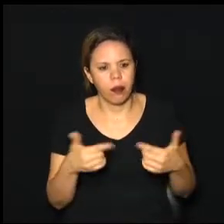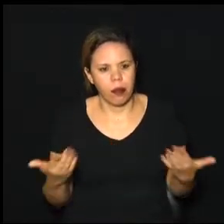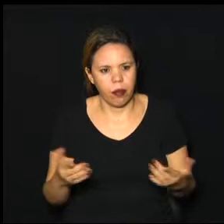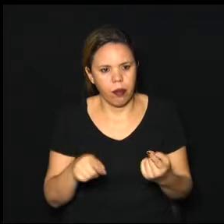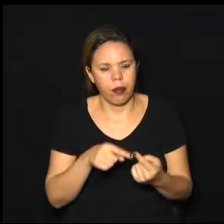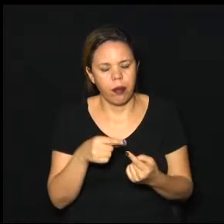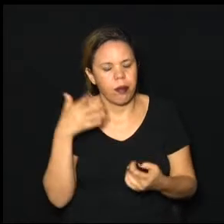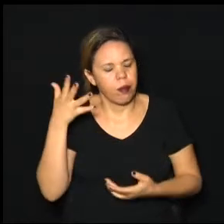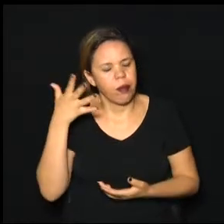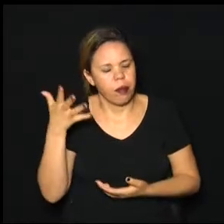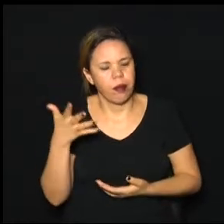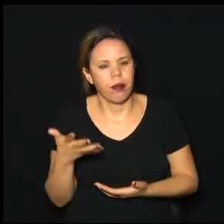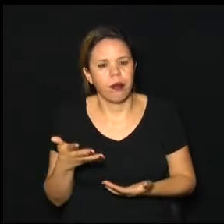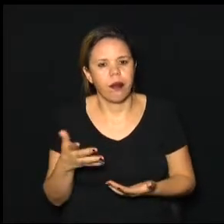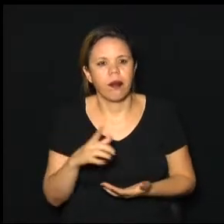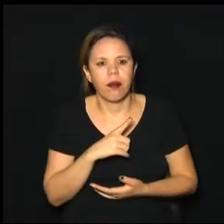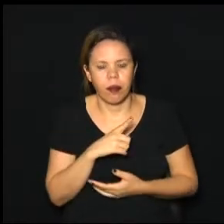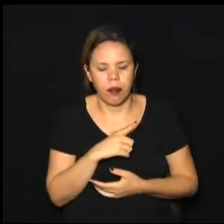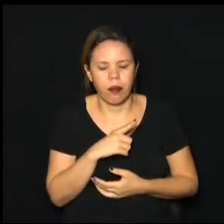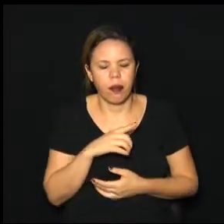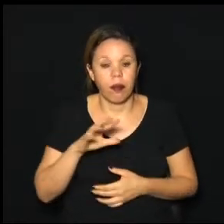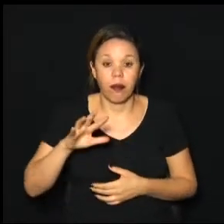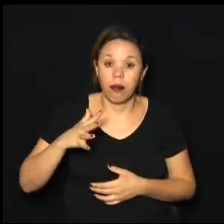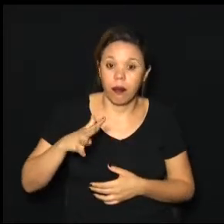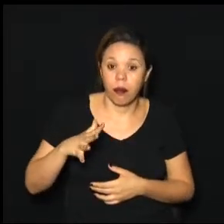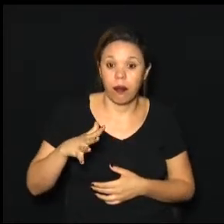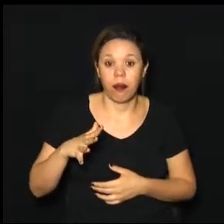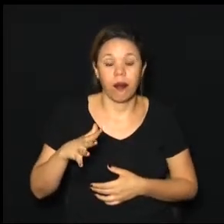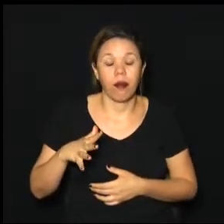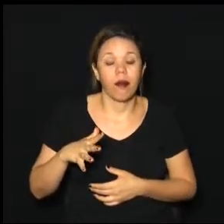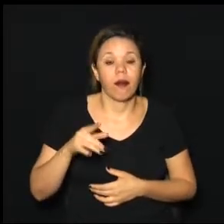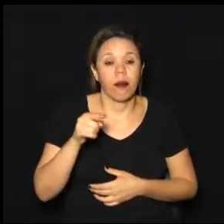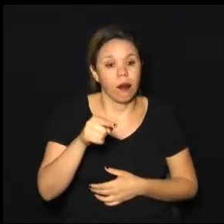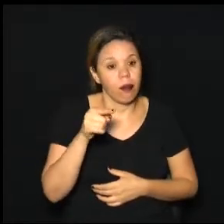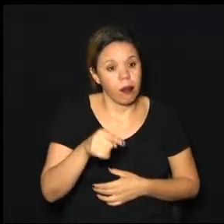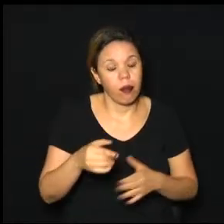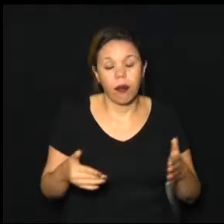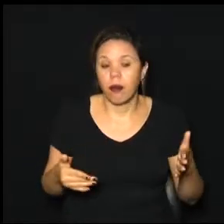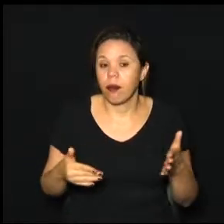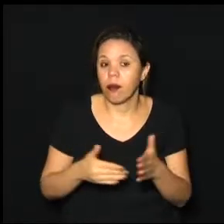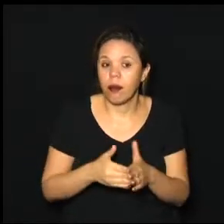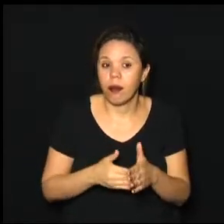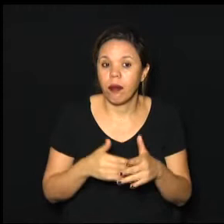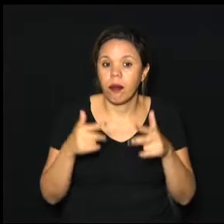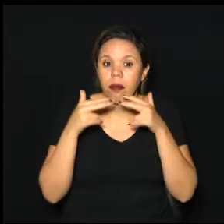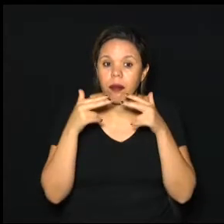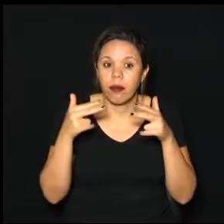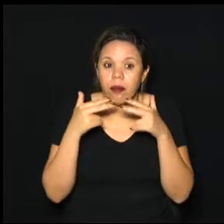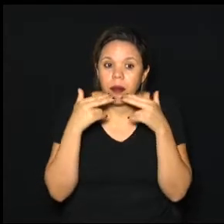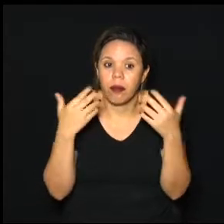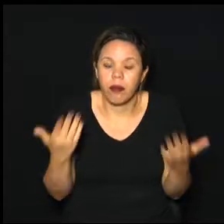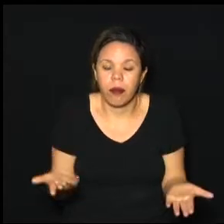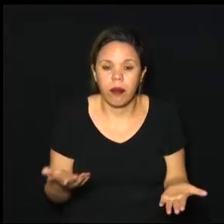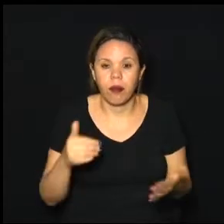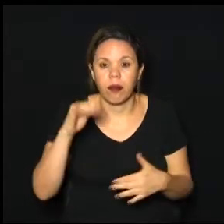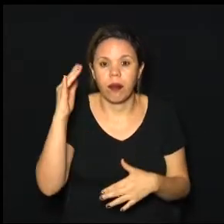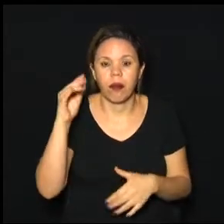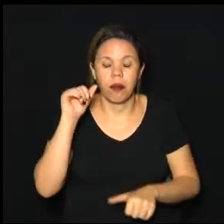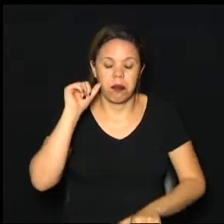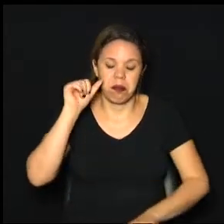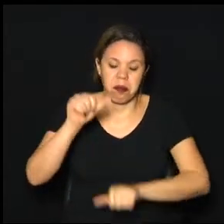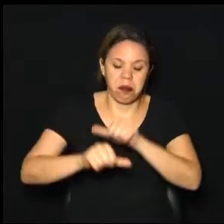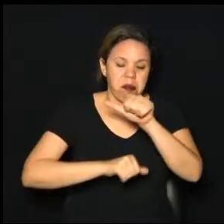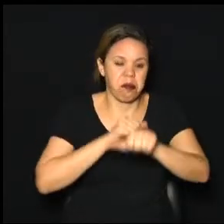nossa palestra. Mas temos, então, talvez seja essa a última novidade e talvez a mais